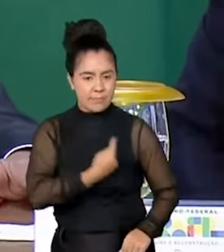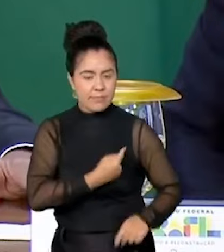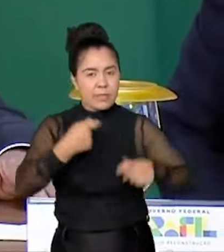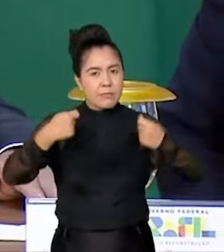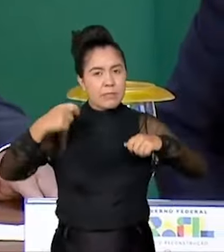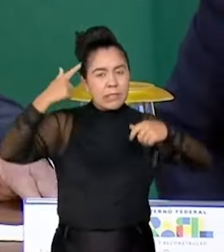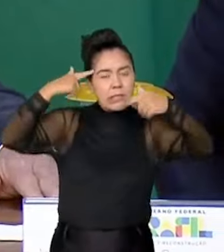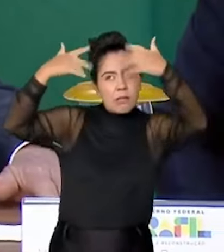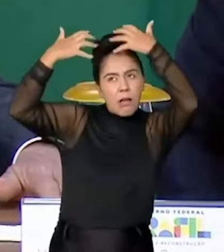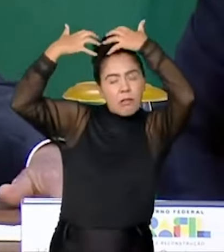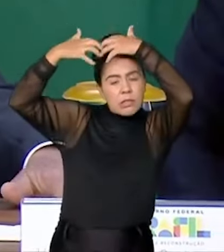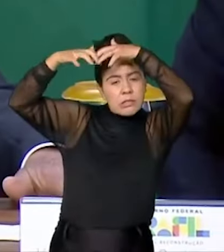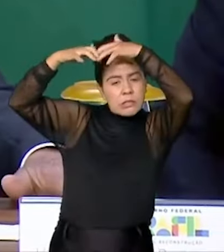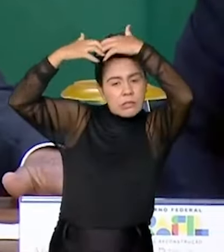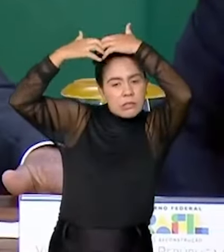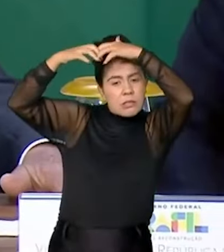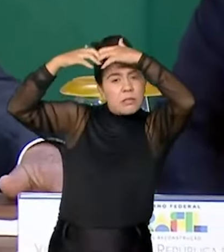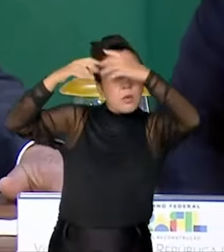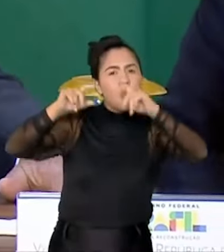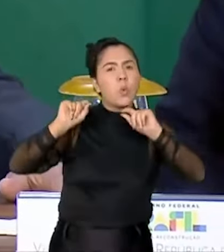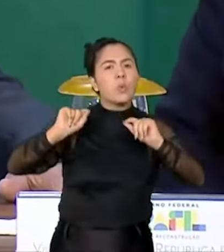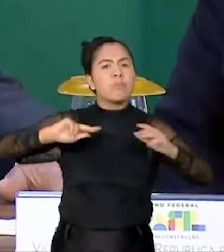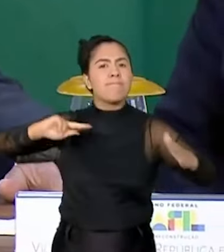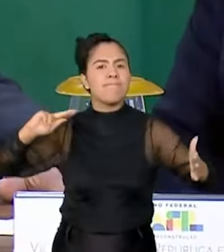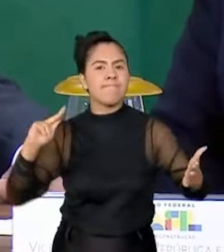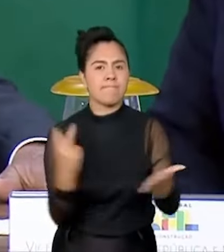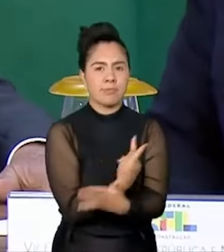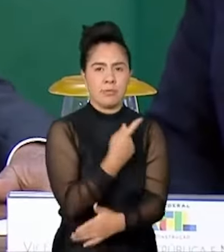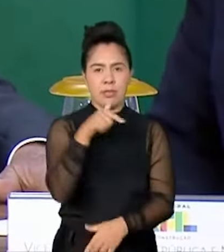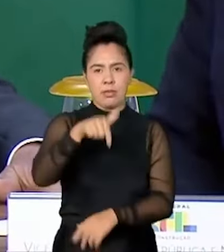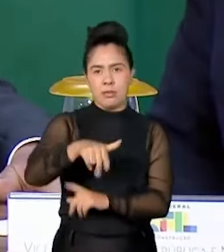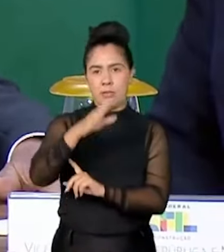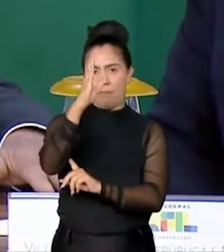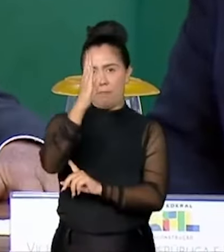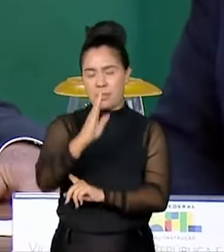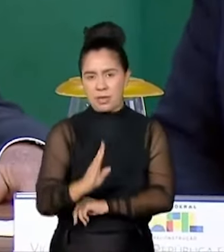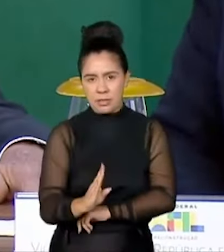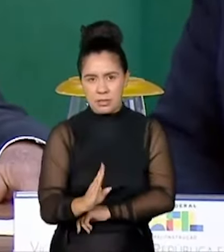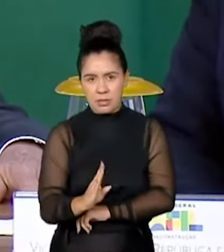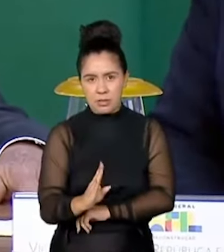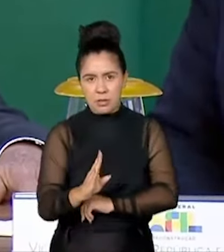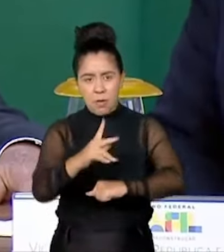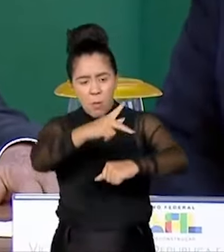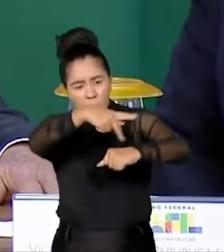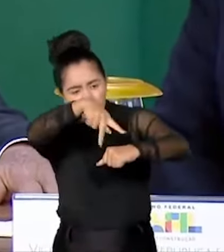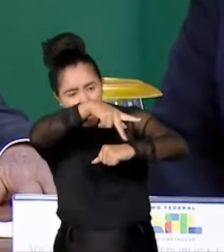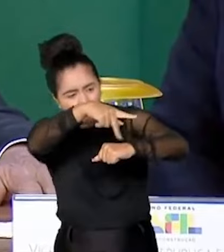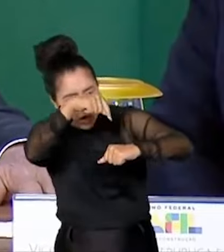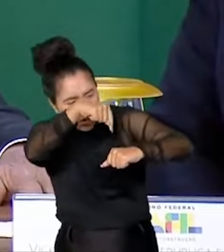reflexão do que está acontecendo no Brasil. O país é o mesmo.